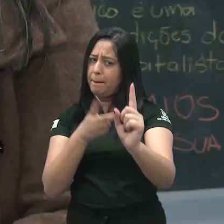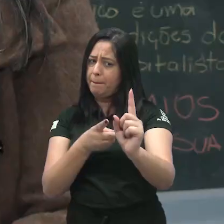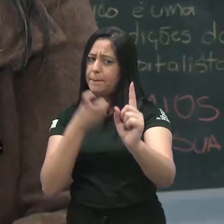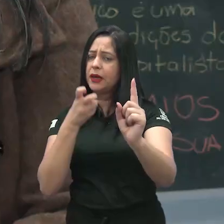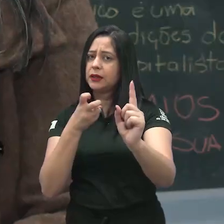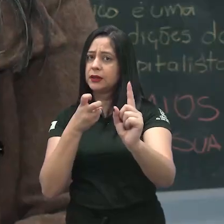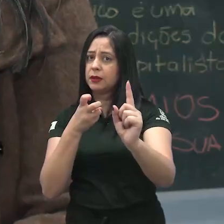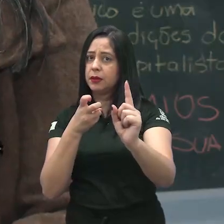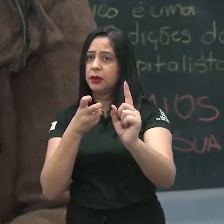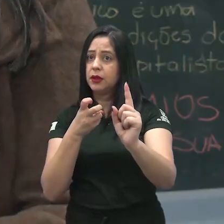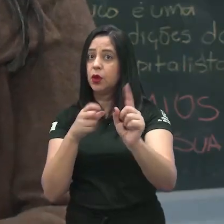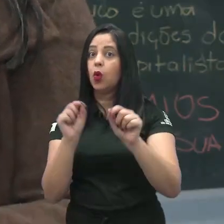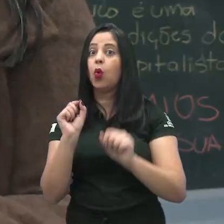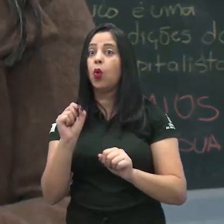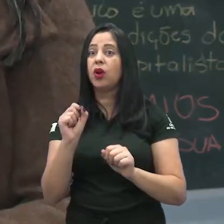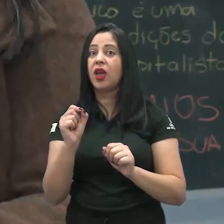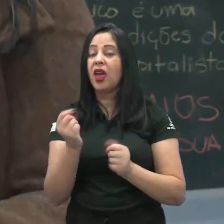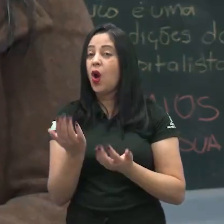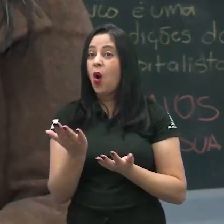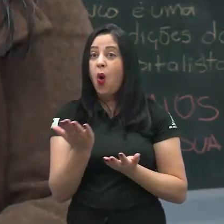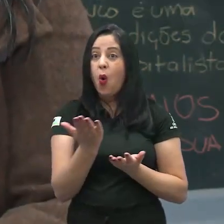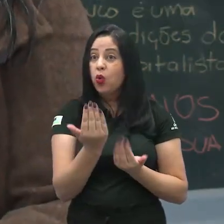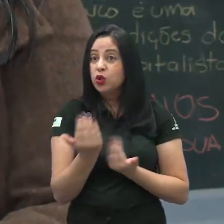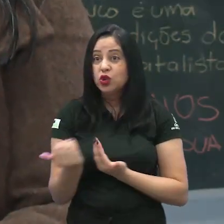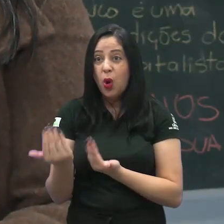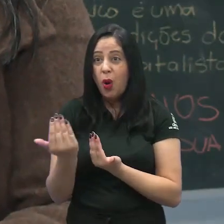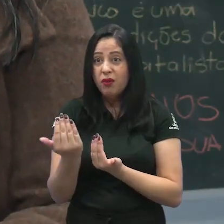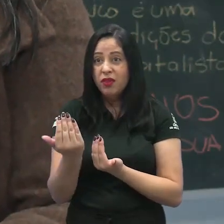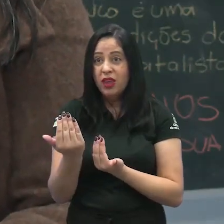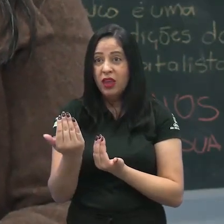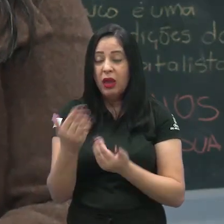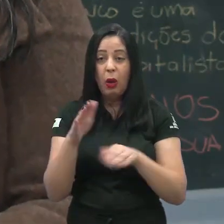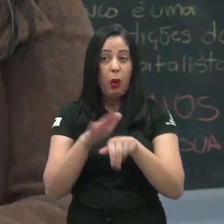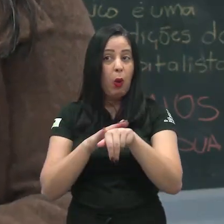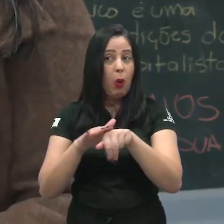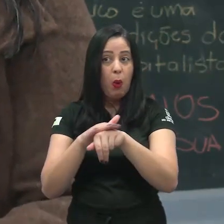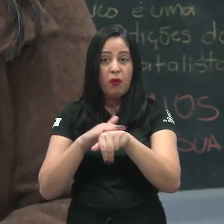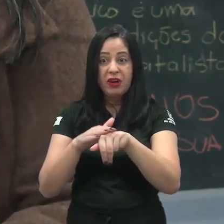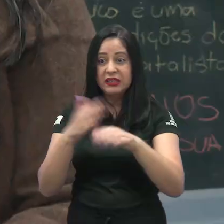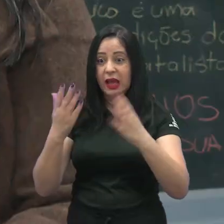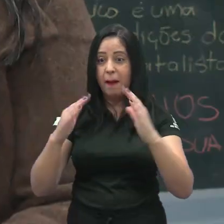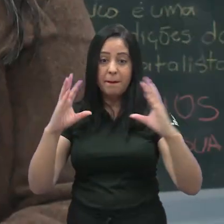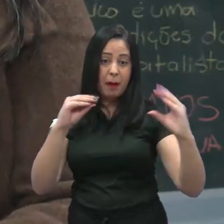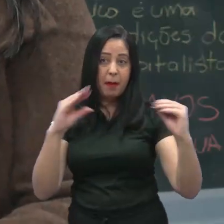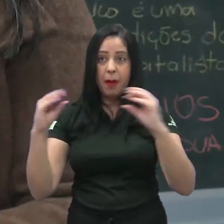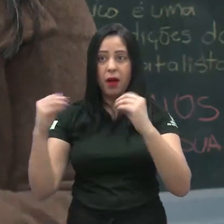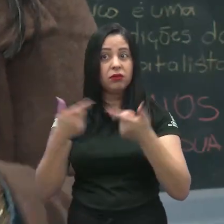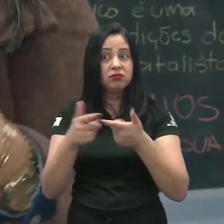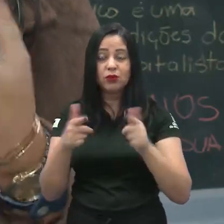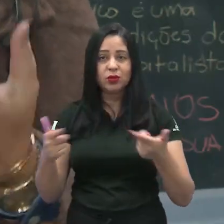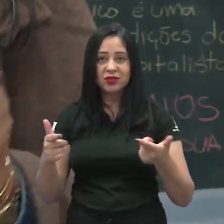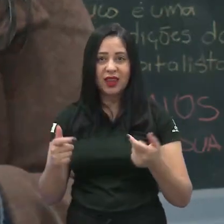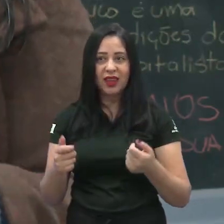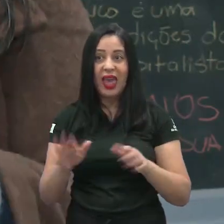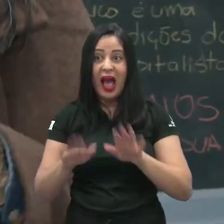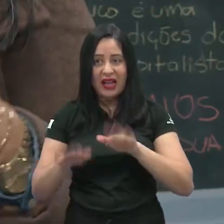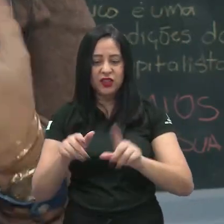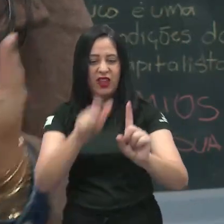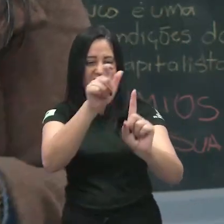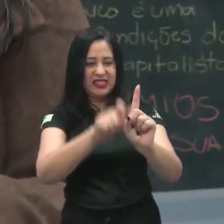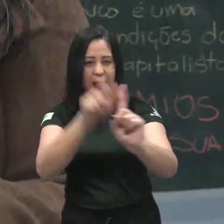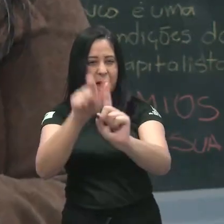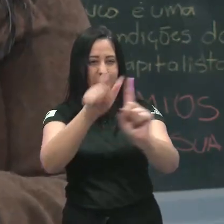é que os jovens muitas vezes não têm com quem conversar, né? Muitas vezes os jovens têm muitos amigos,